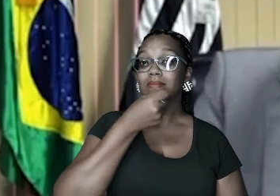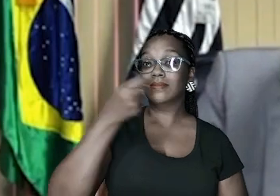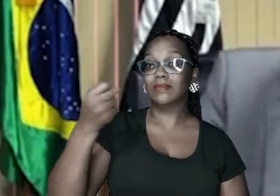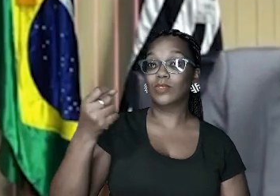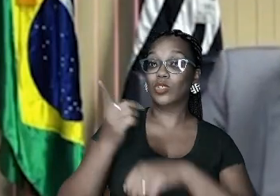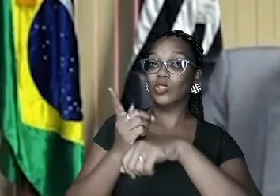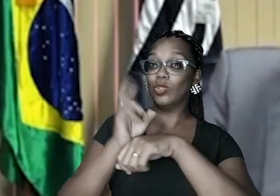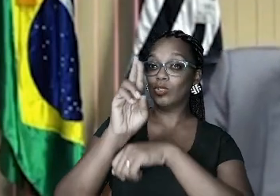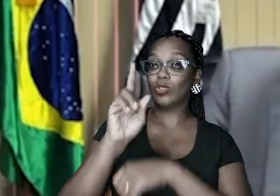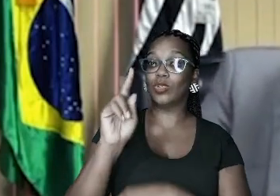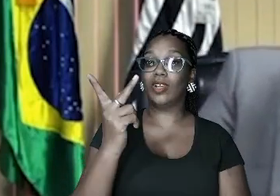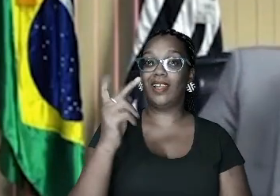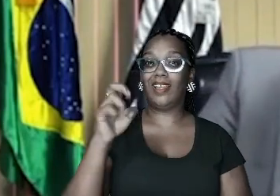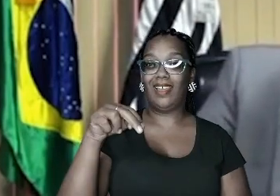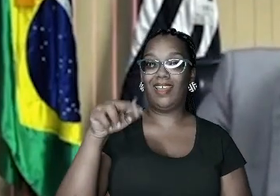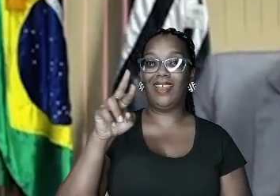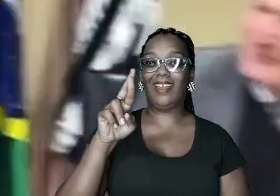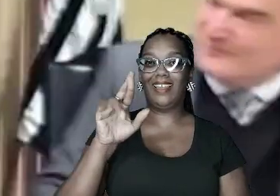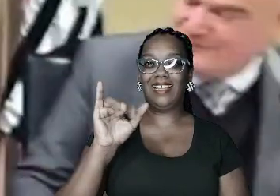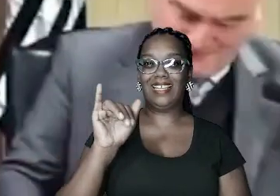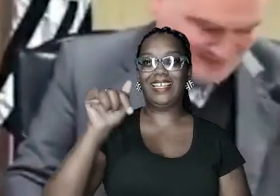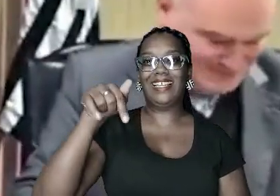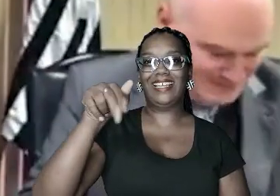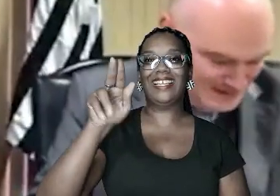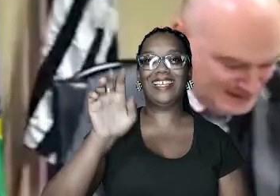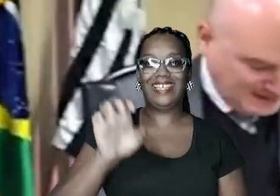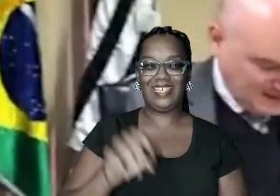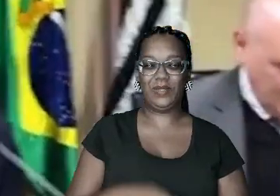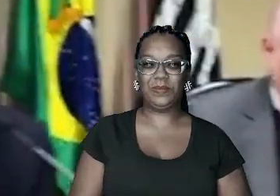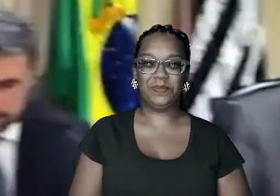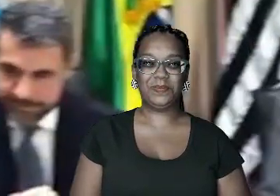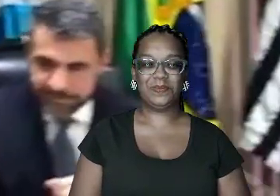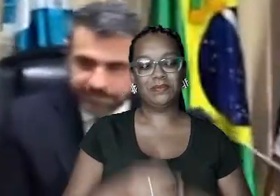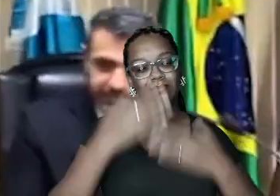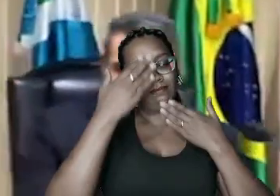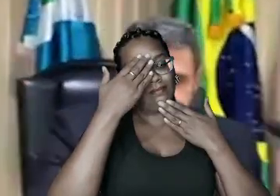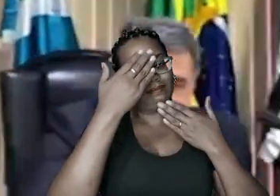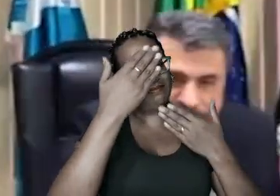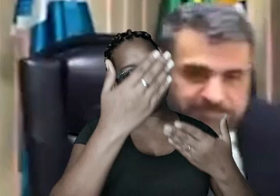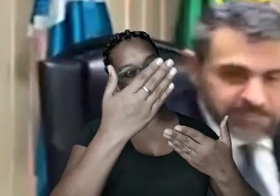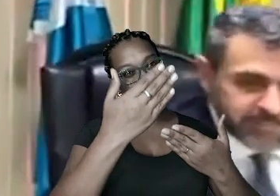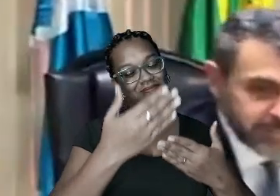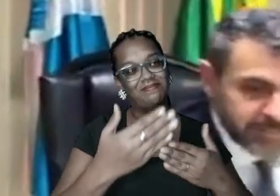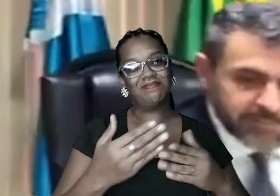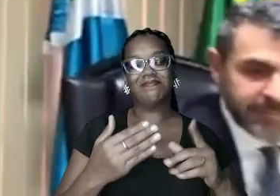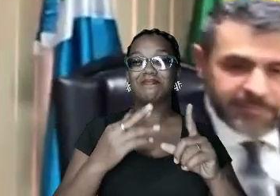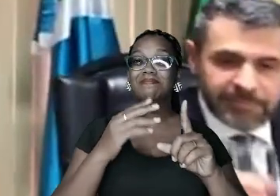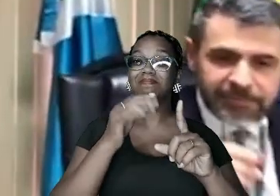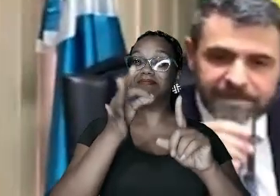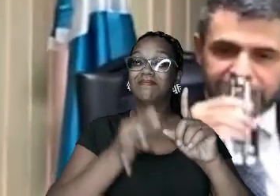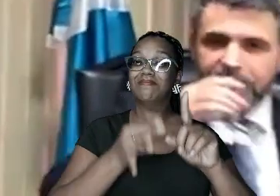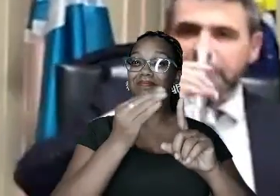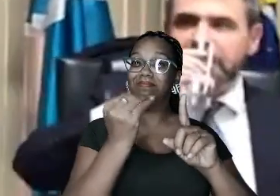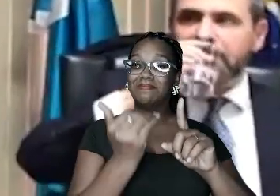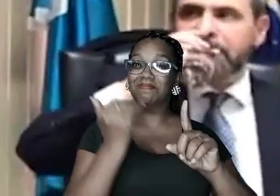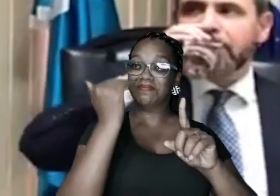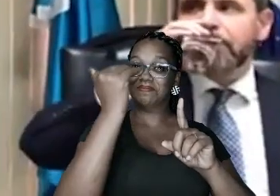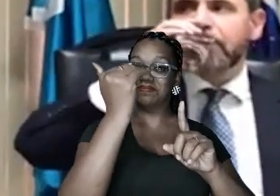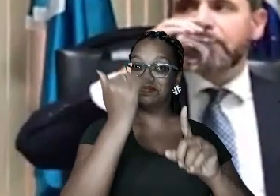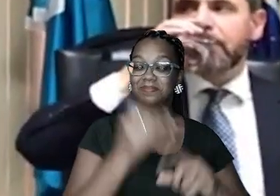já passo a palavra Doutor Henrique Machado Obrigado Desembargador Nilo todo